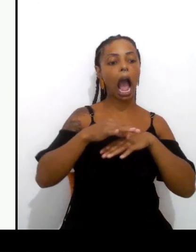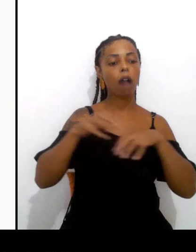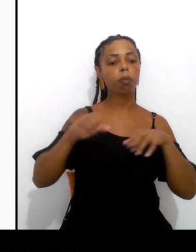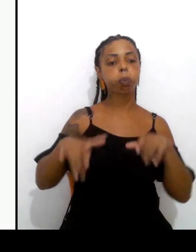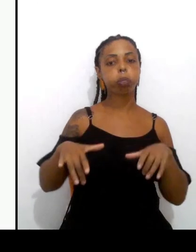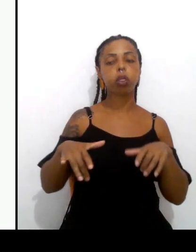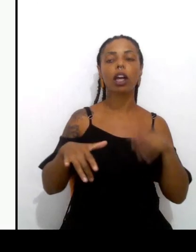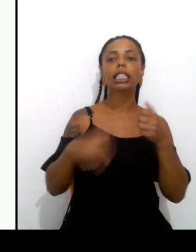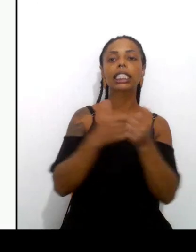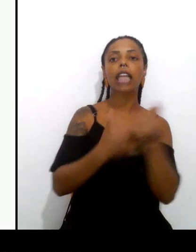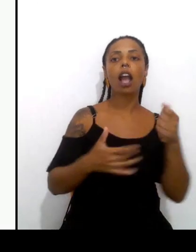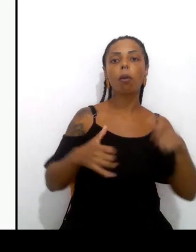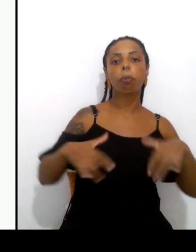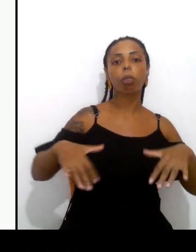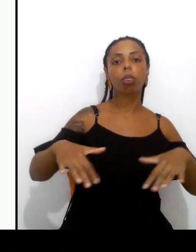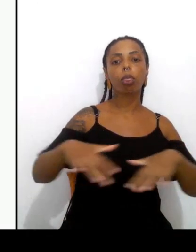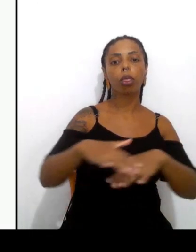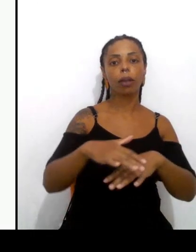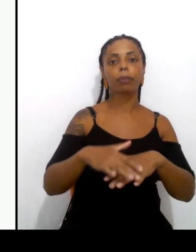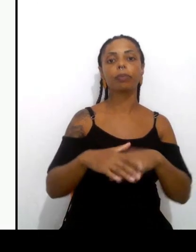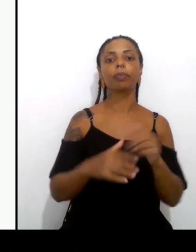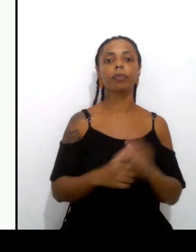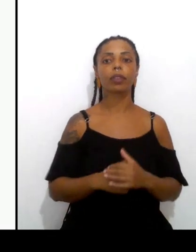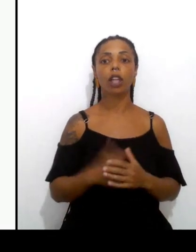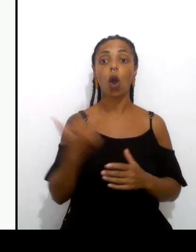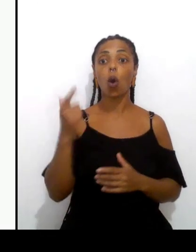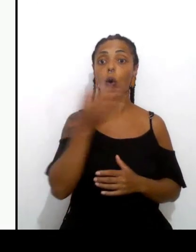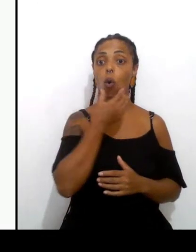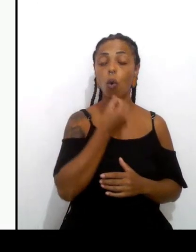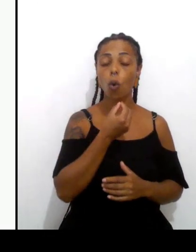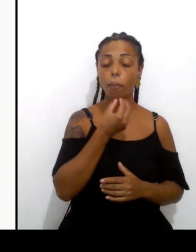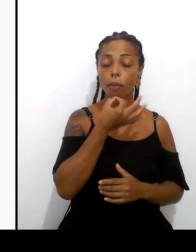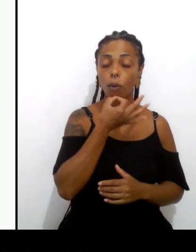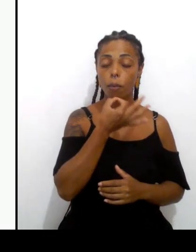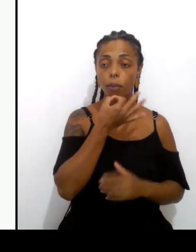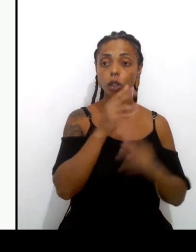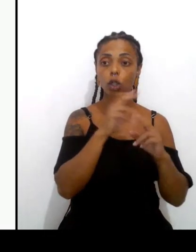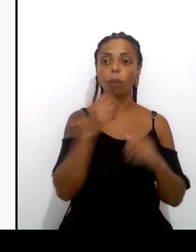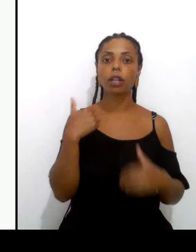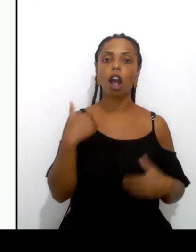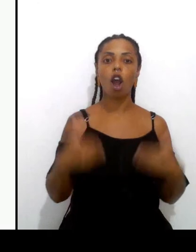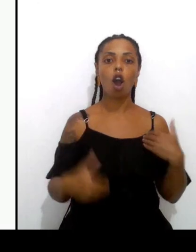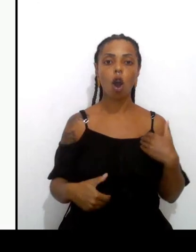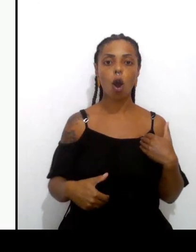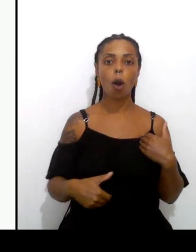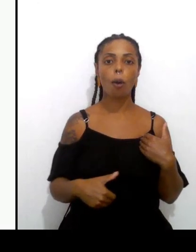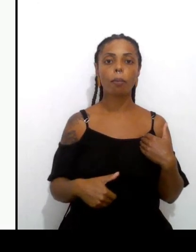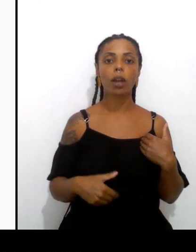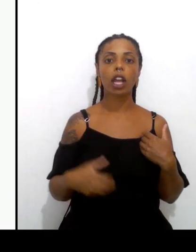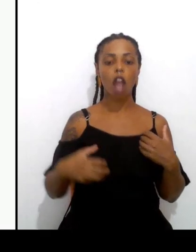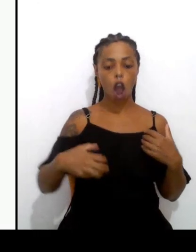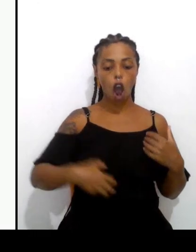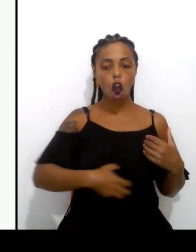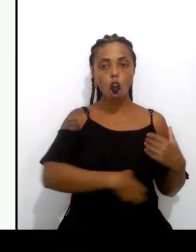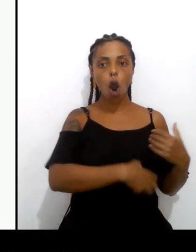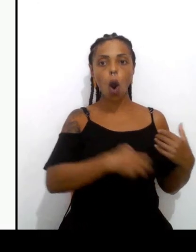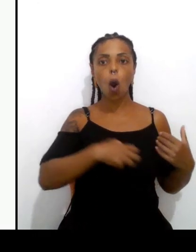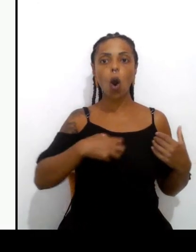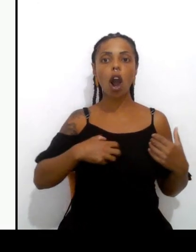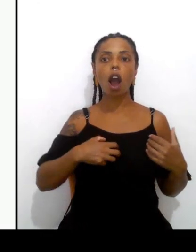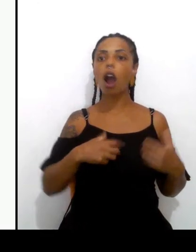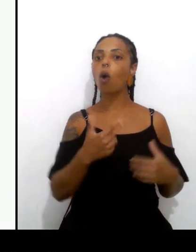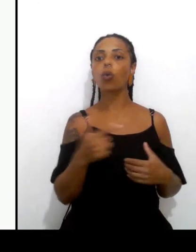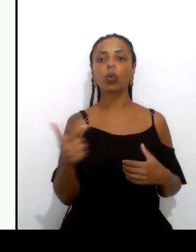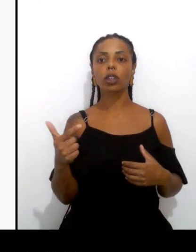fala sobre esses corpos sem órgãos de bacon o corpo aqui não se conforma